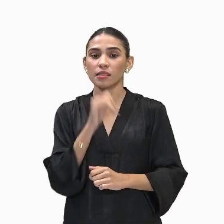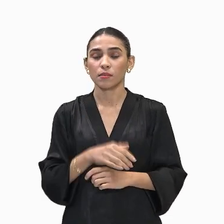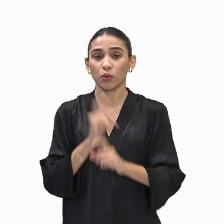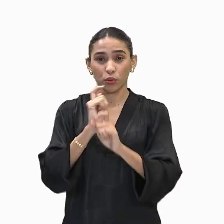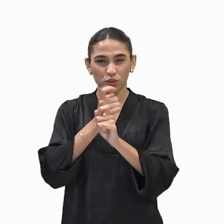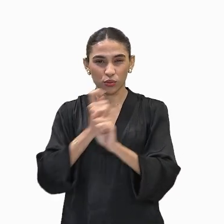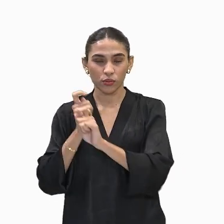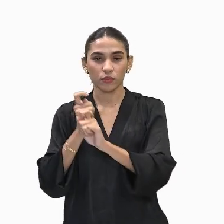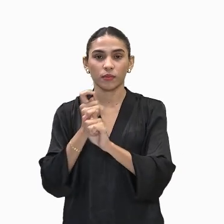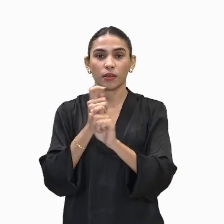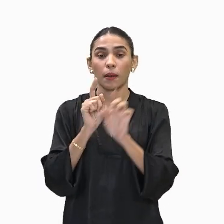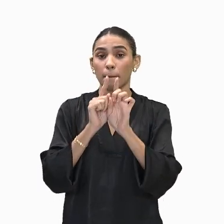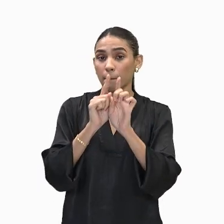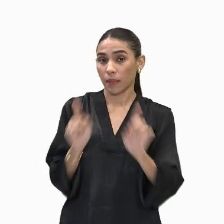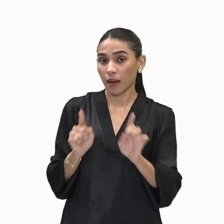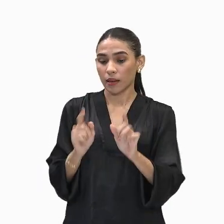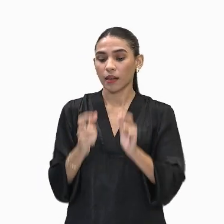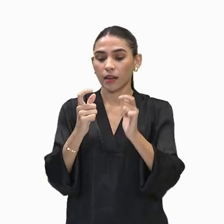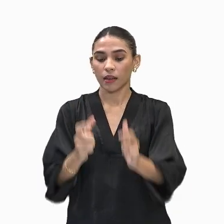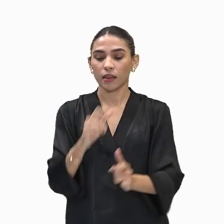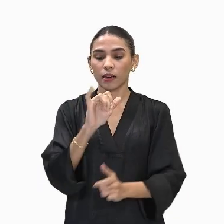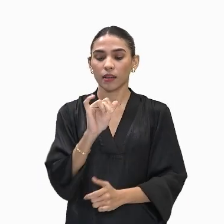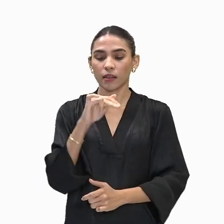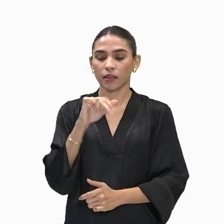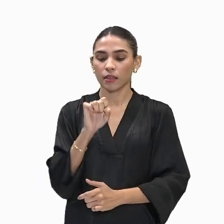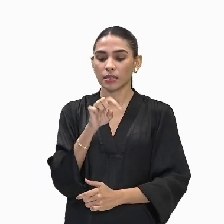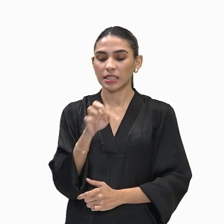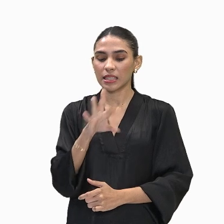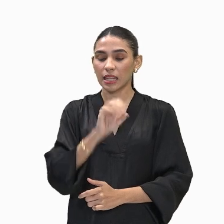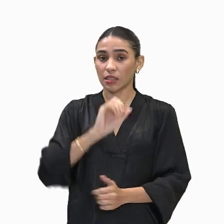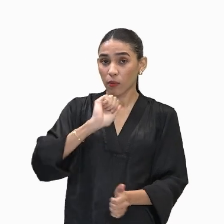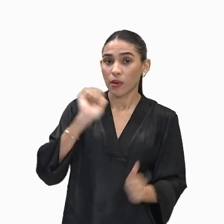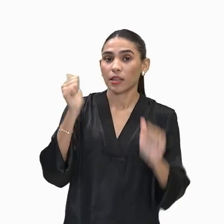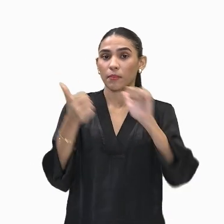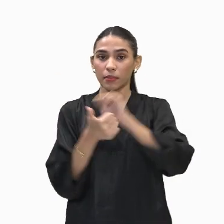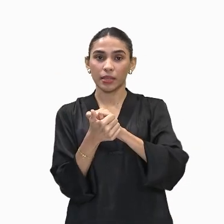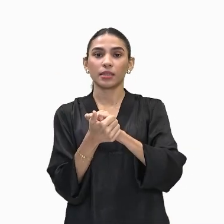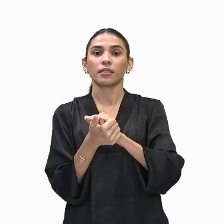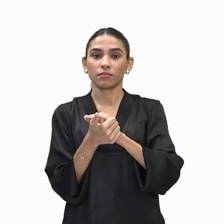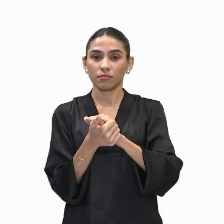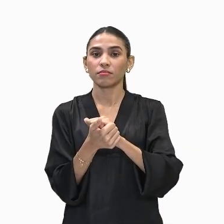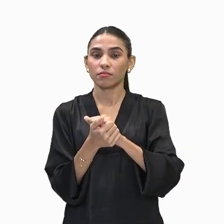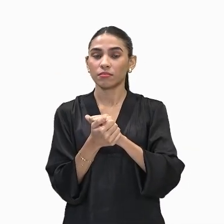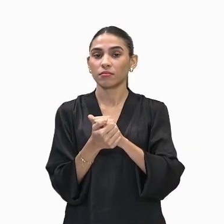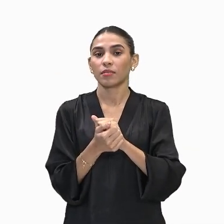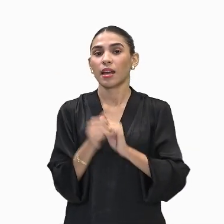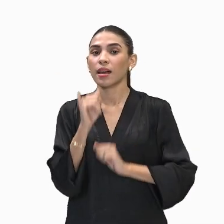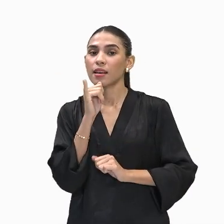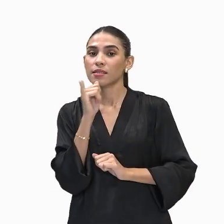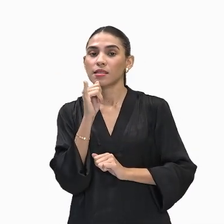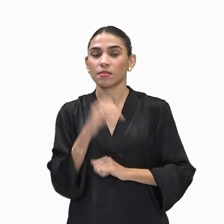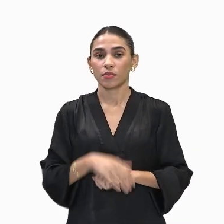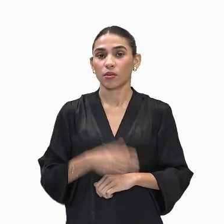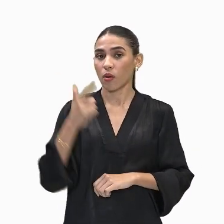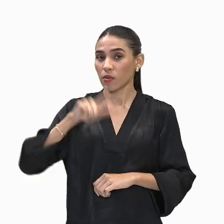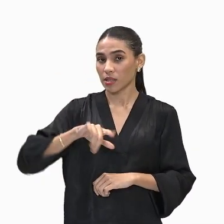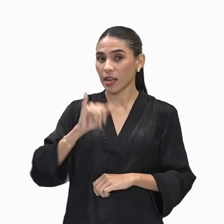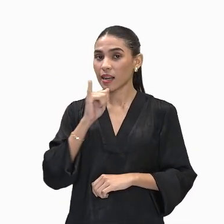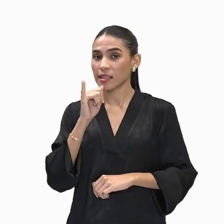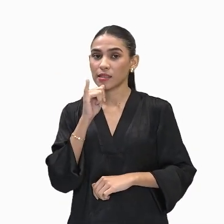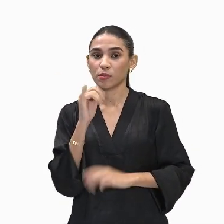escultura, mas ela se apropria de uma arquitetura, ela toma ali toda